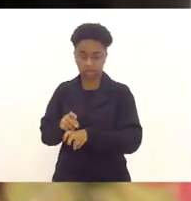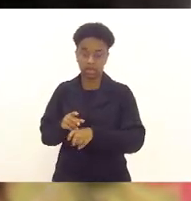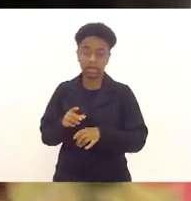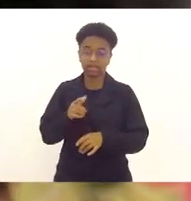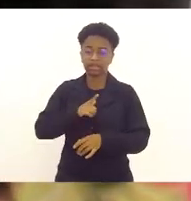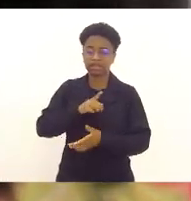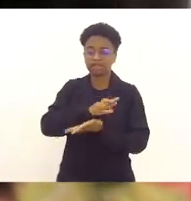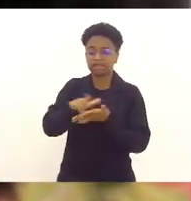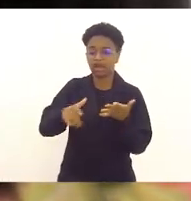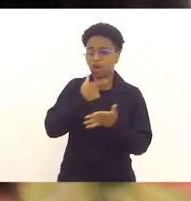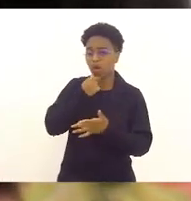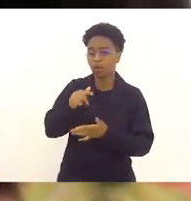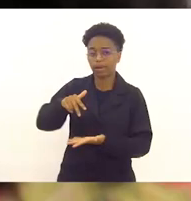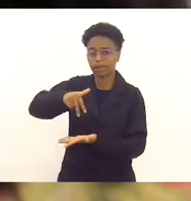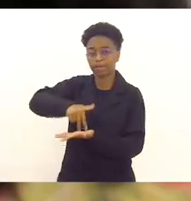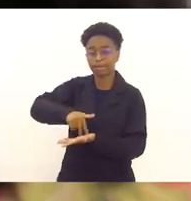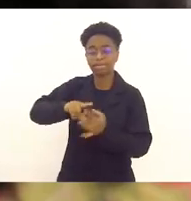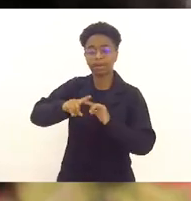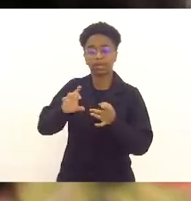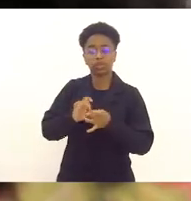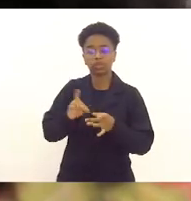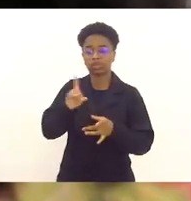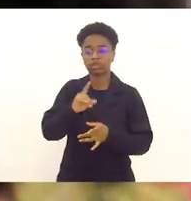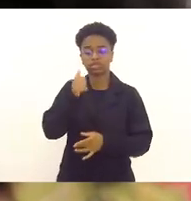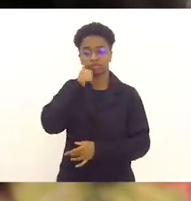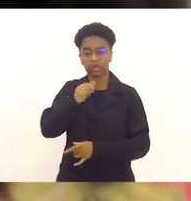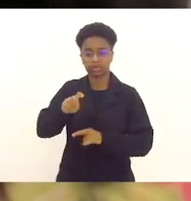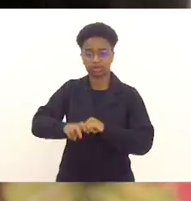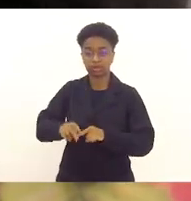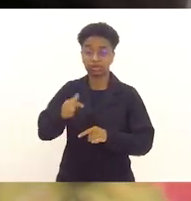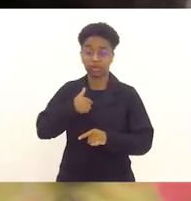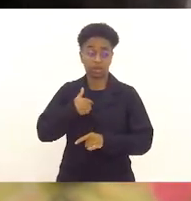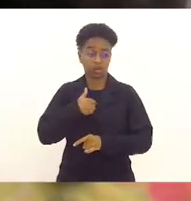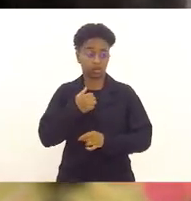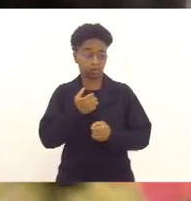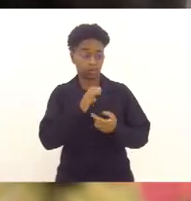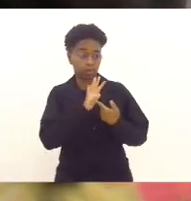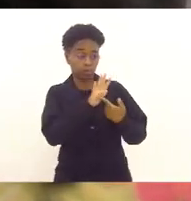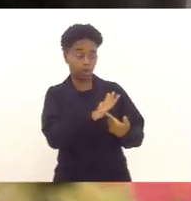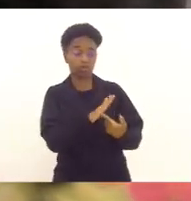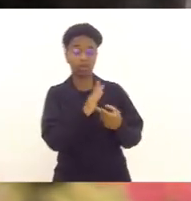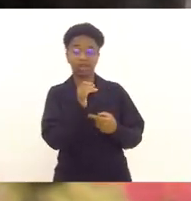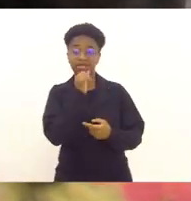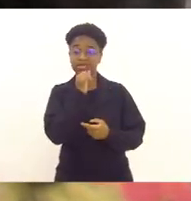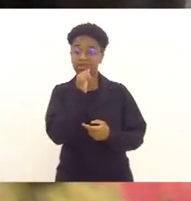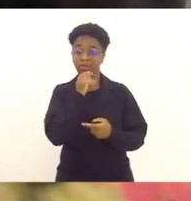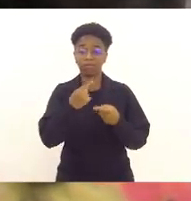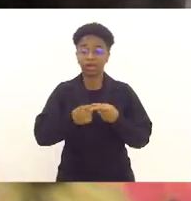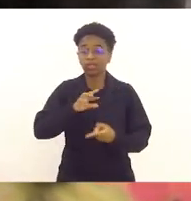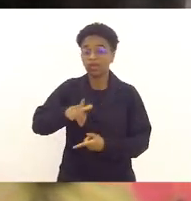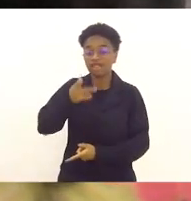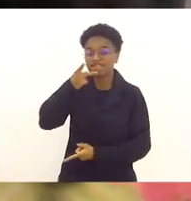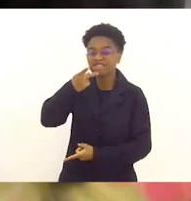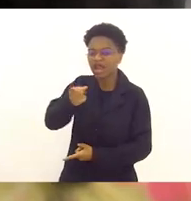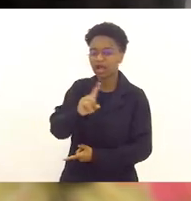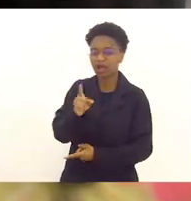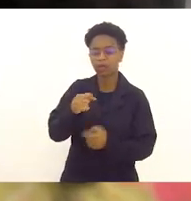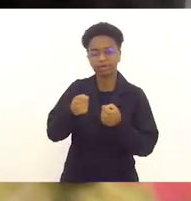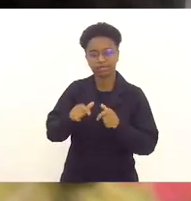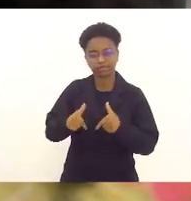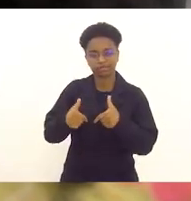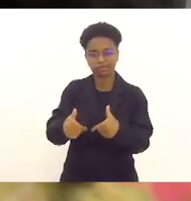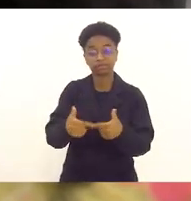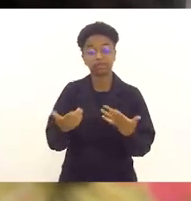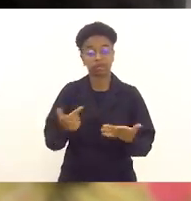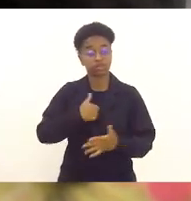para Senhorinha quando eu faço isso eu estou dando recado sem falar nada porque o melhor Exemplo né falar é você fazer então